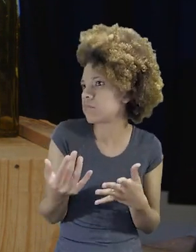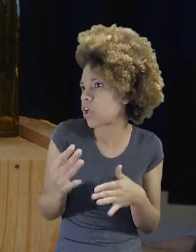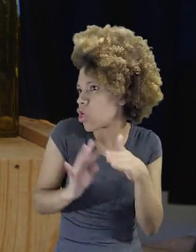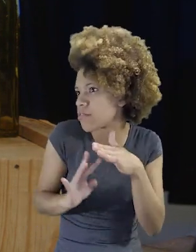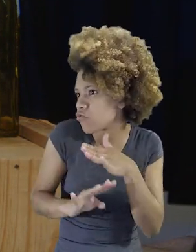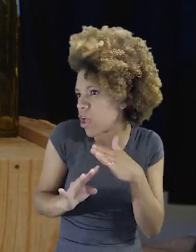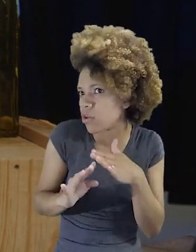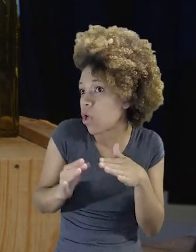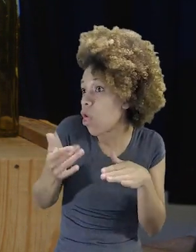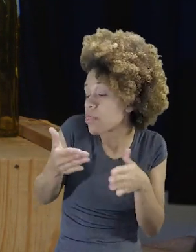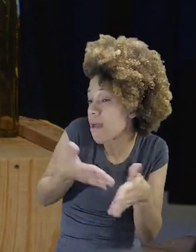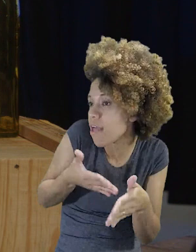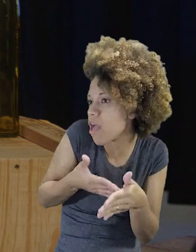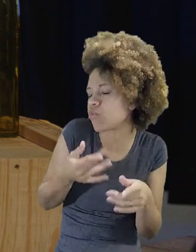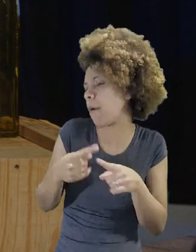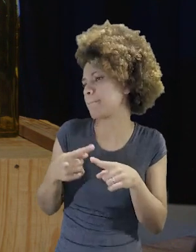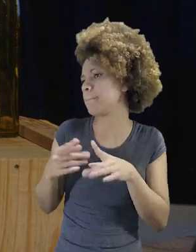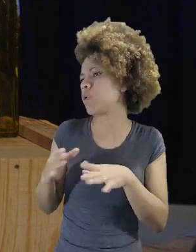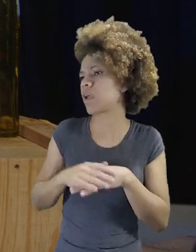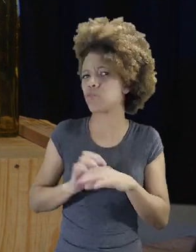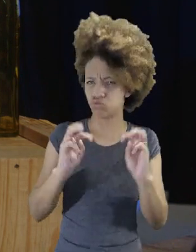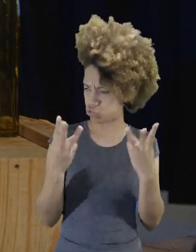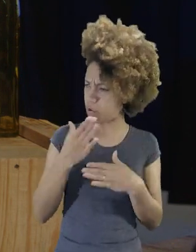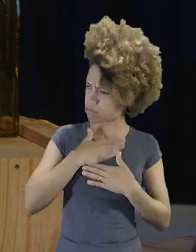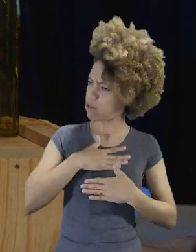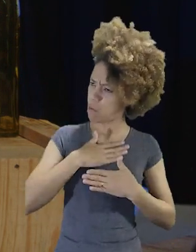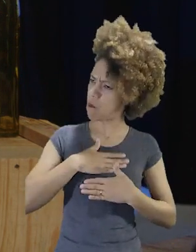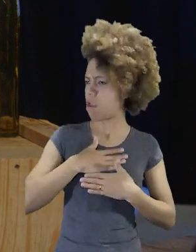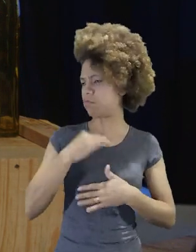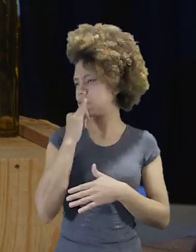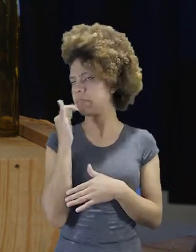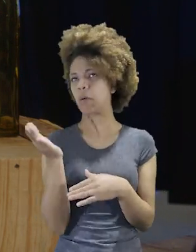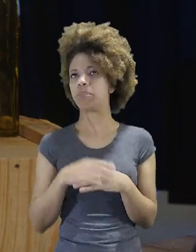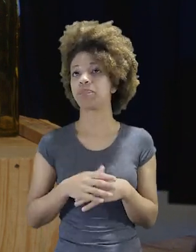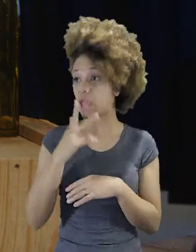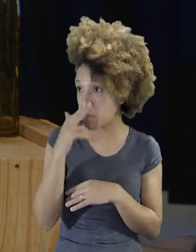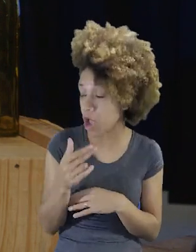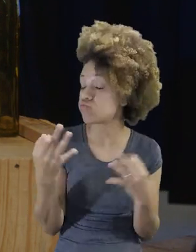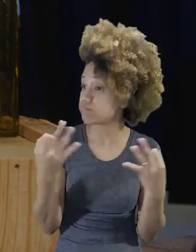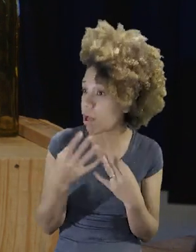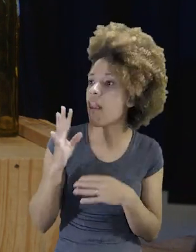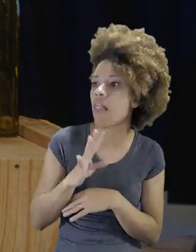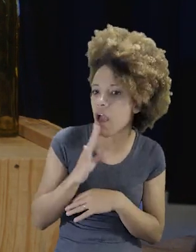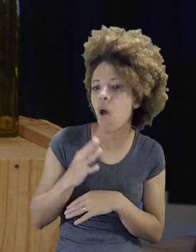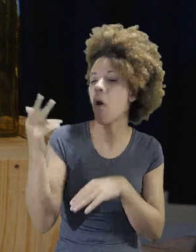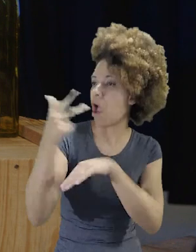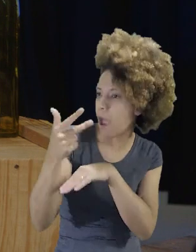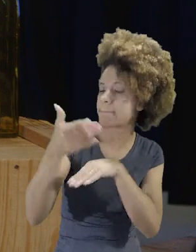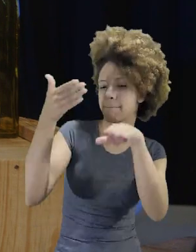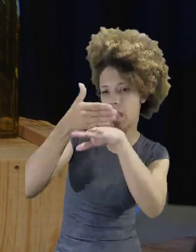é bem tranquila É bem tranquila tipo eu acho da hora o rap tem que estar nesses lugares e sabe tem que estar nas casas